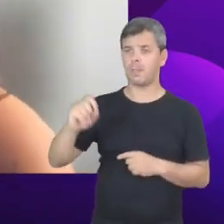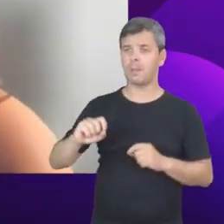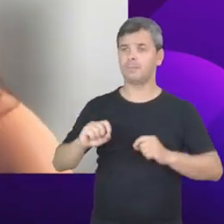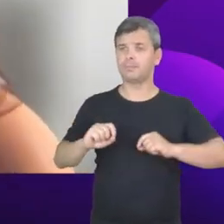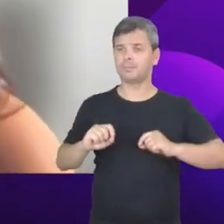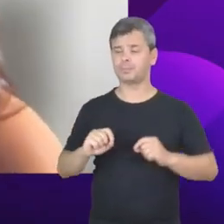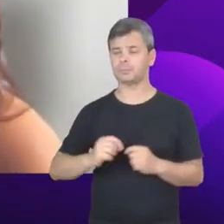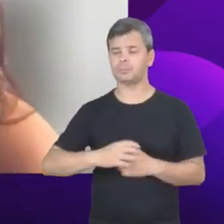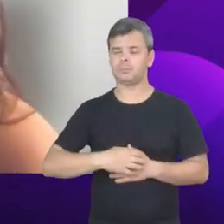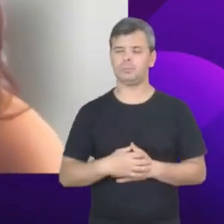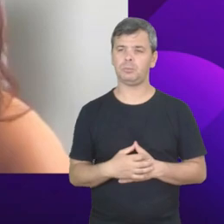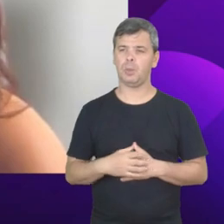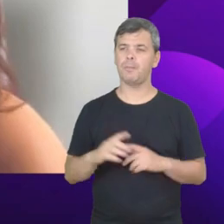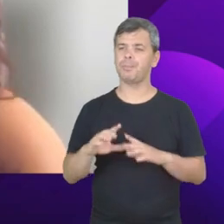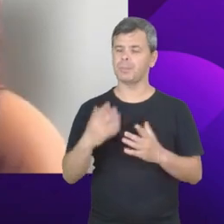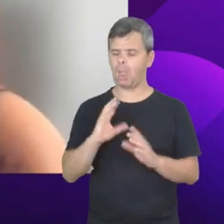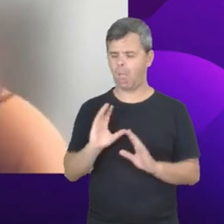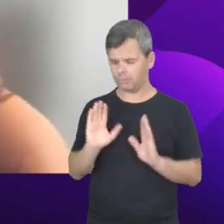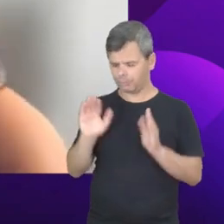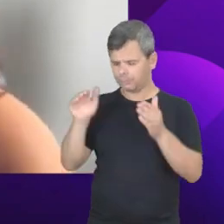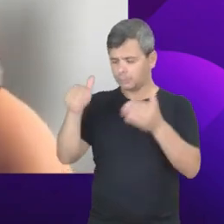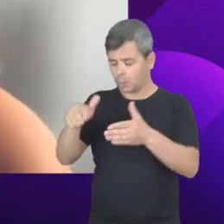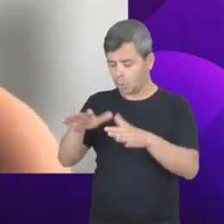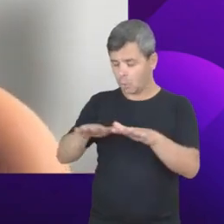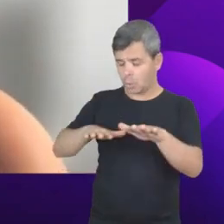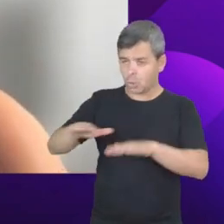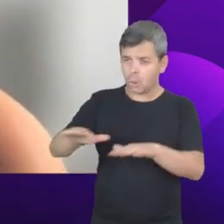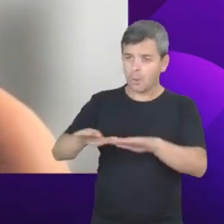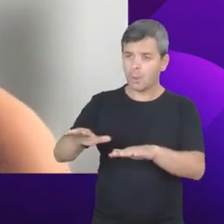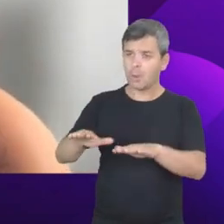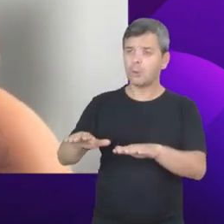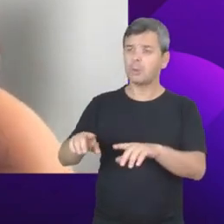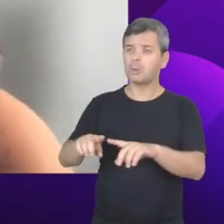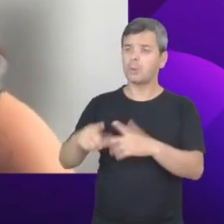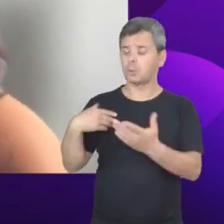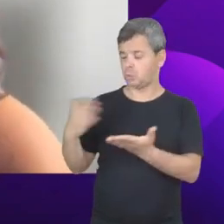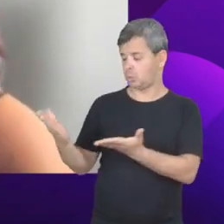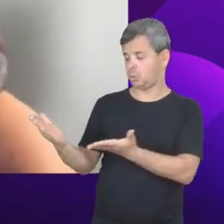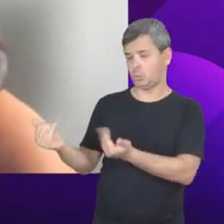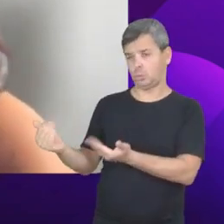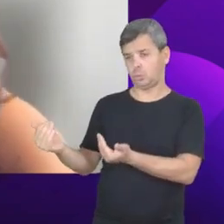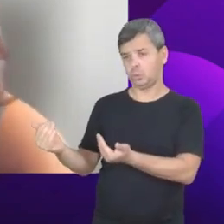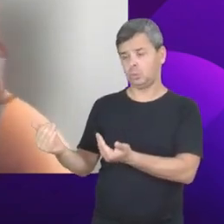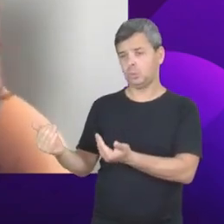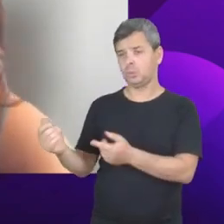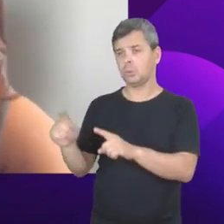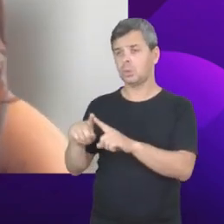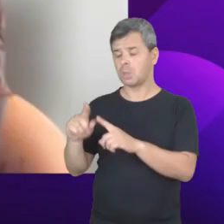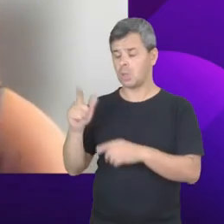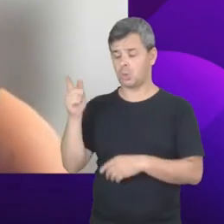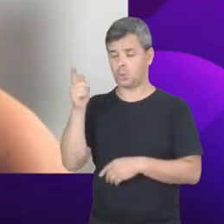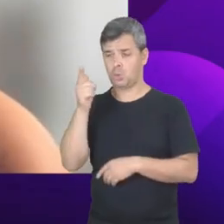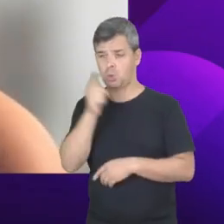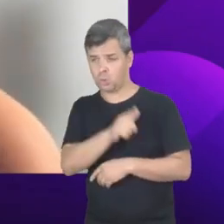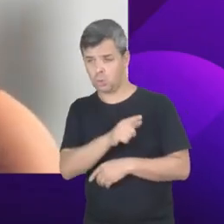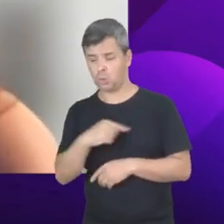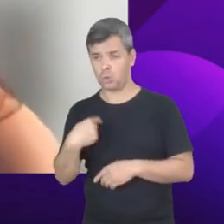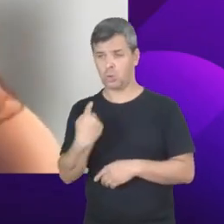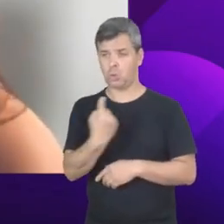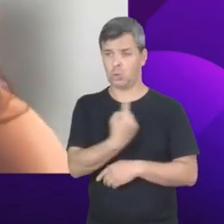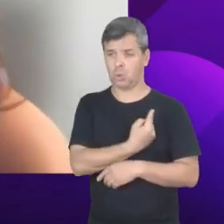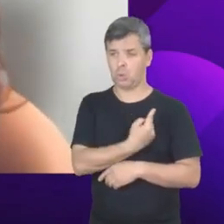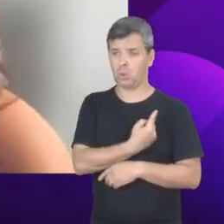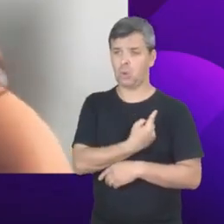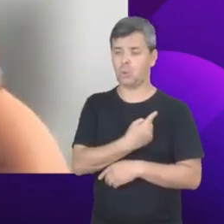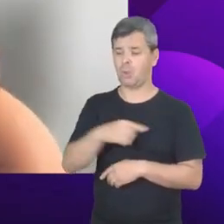que é central na movimentação mesmo da juventude e das conquistas que a gente tem tanto